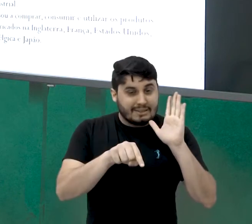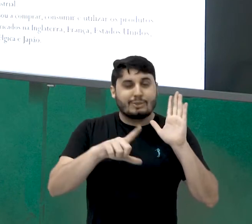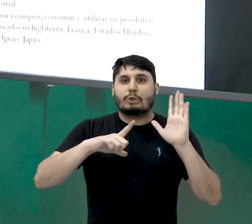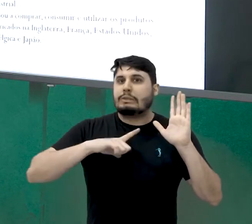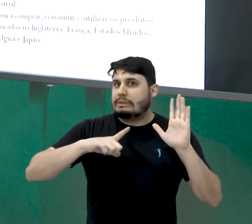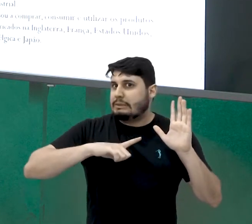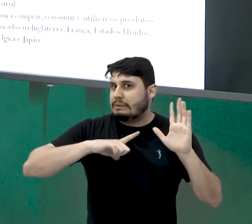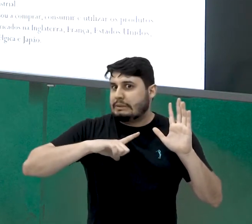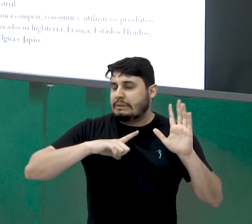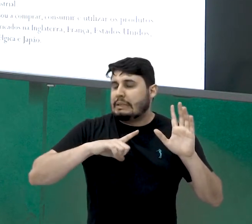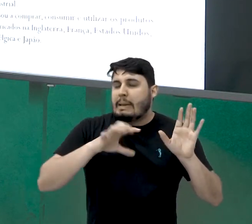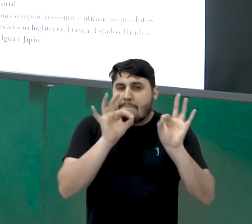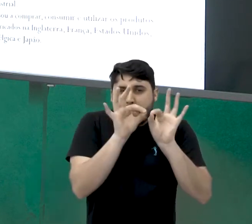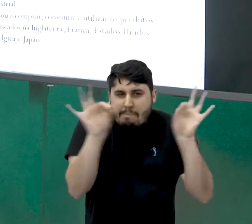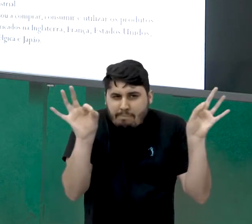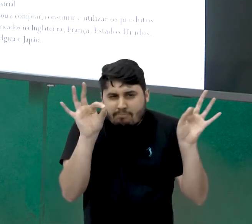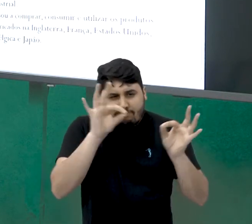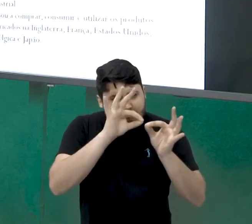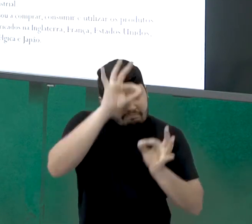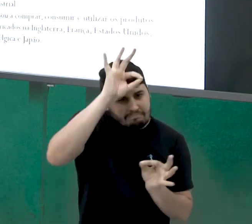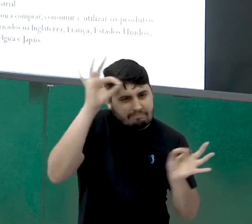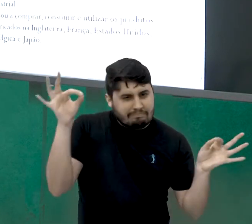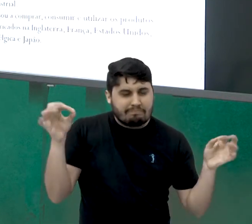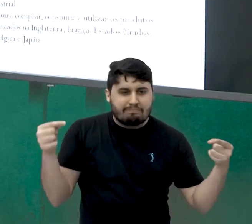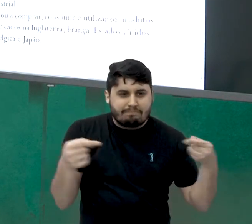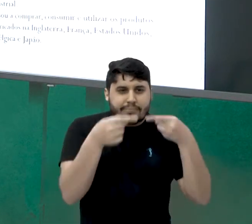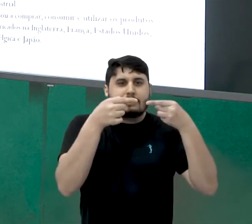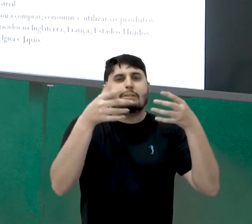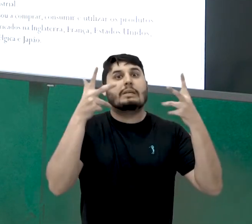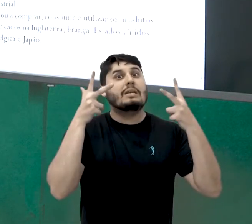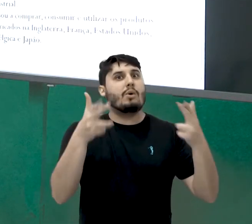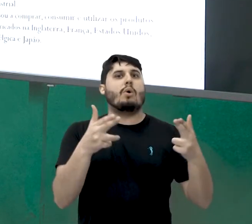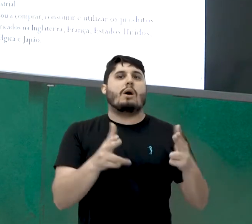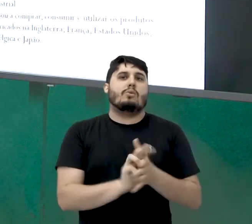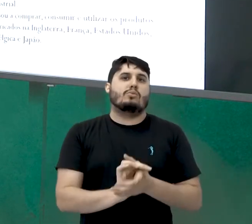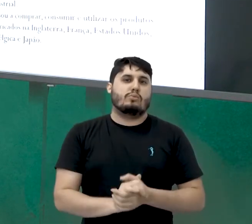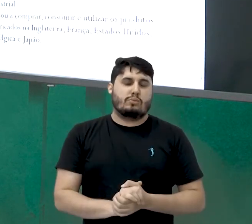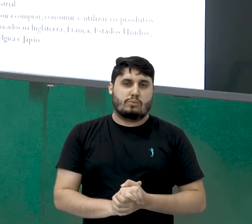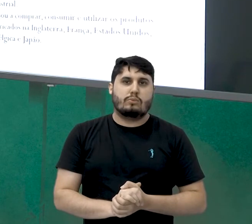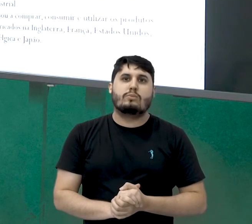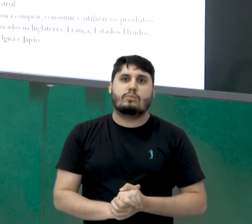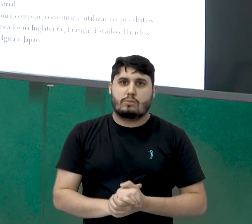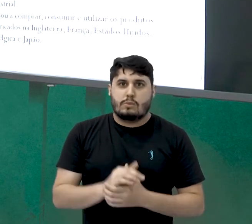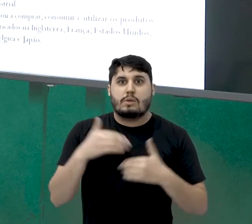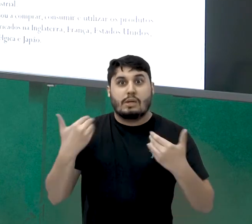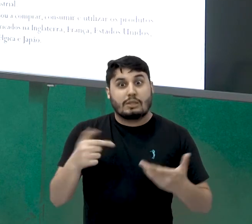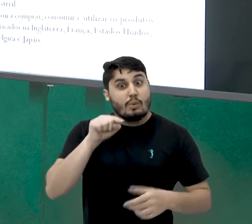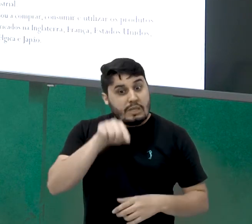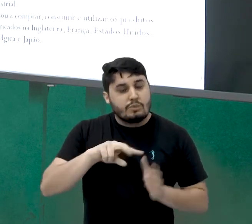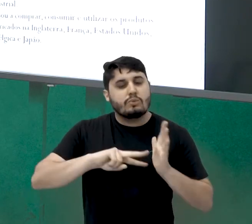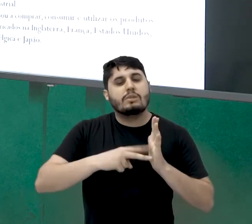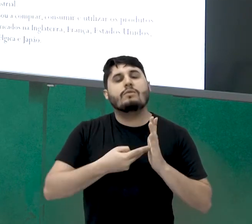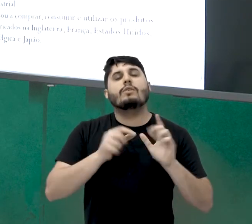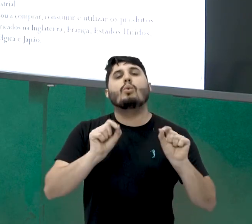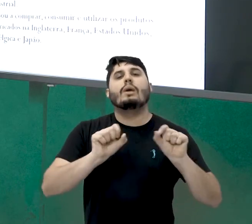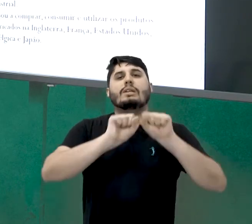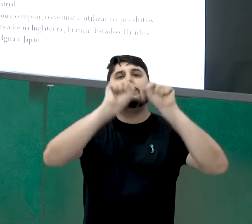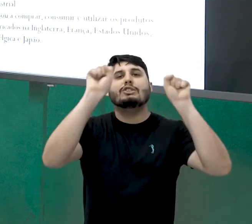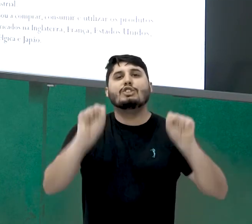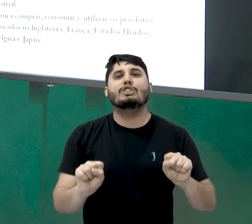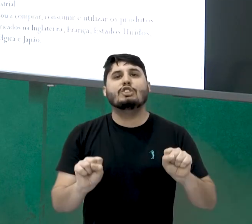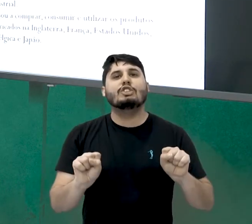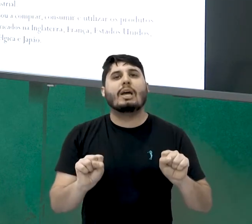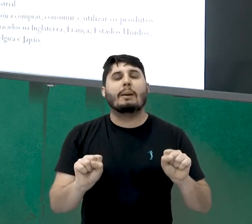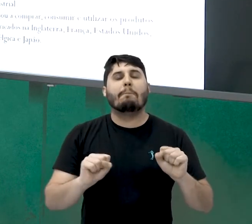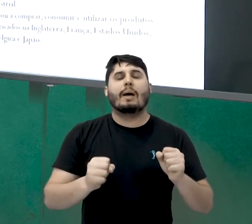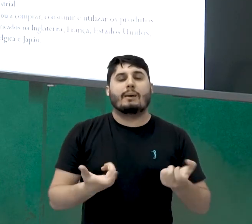eram milimetricamente iguais. Então, foi o sistema de produção em